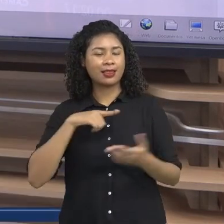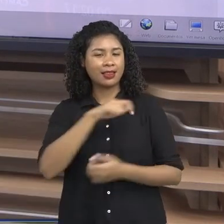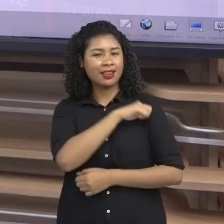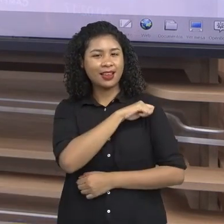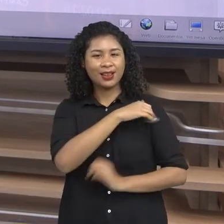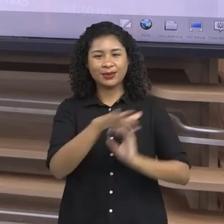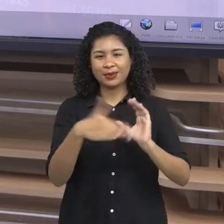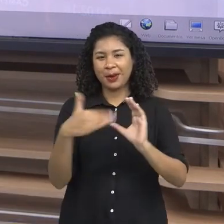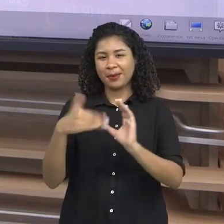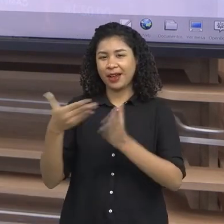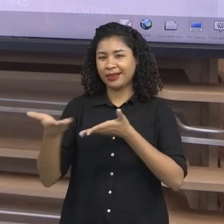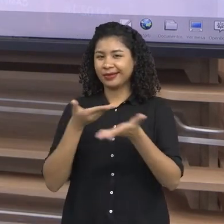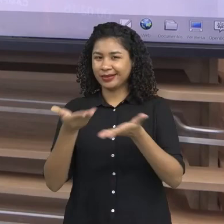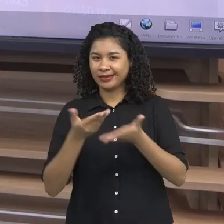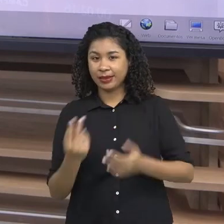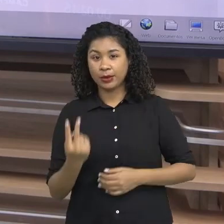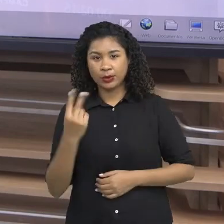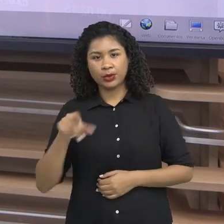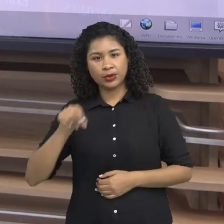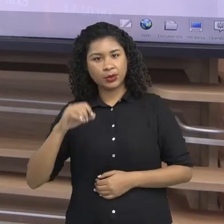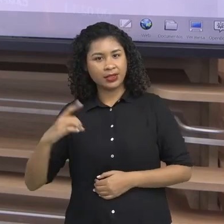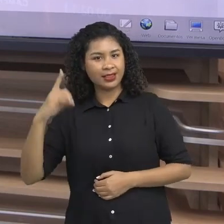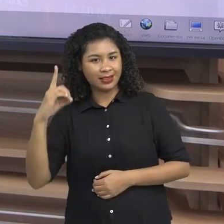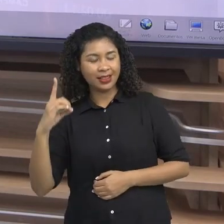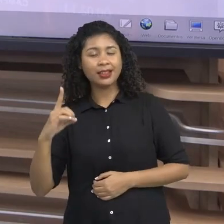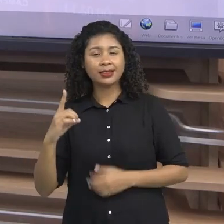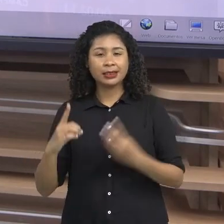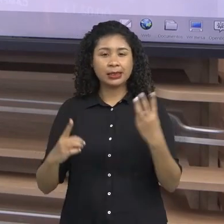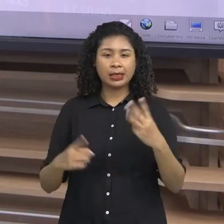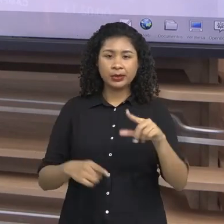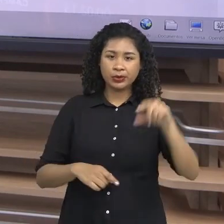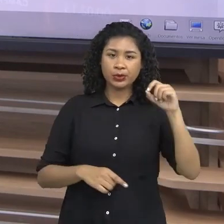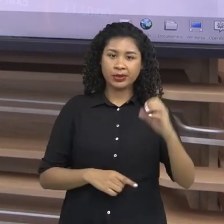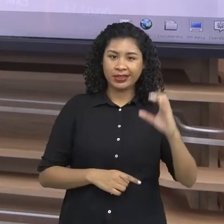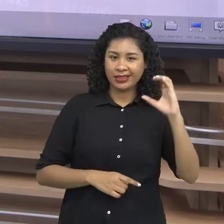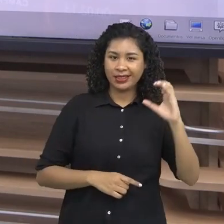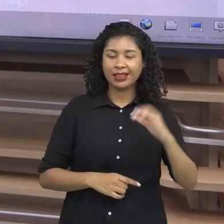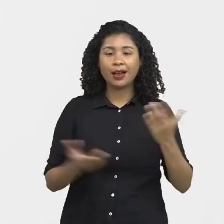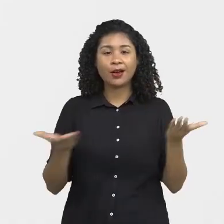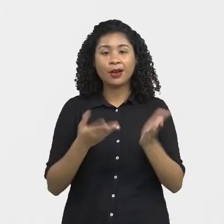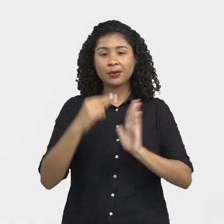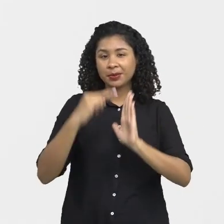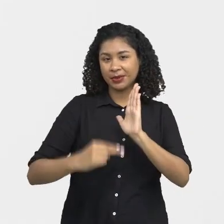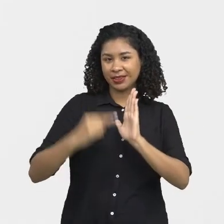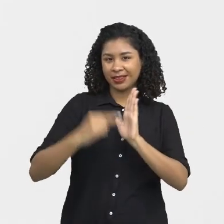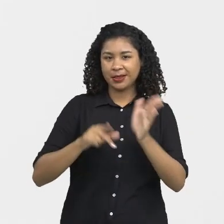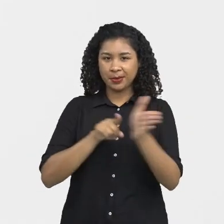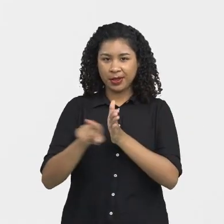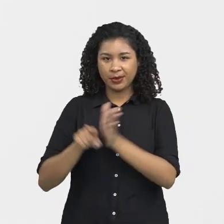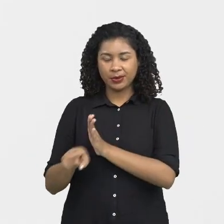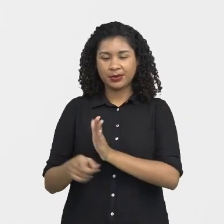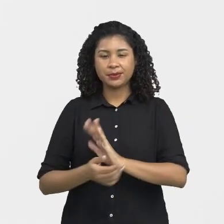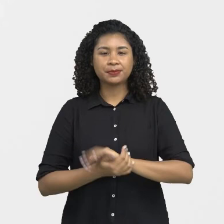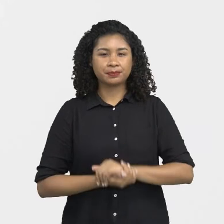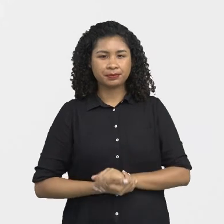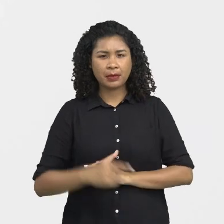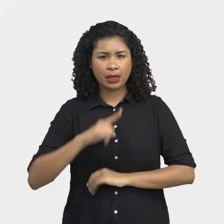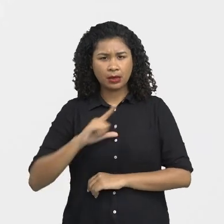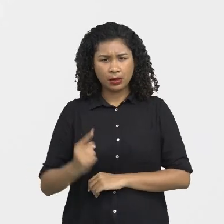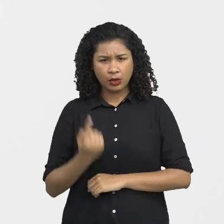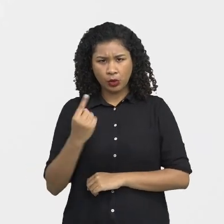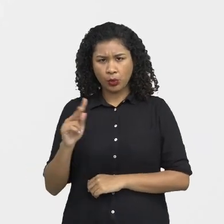nossos alunos. Dois marcaram D, três marcaram C. Vamos observar o que é que diz a nossa questão. Um determinado